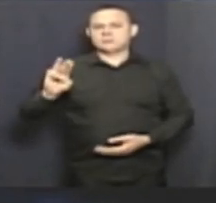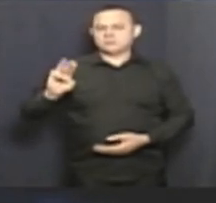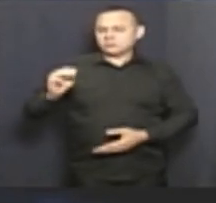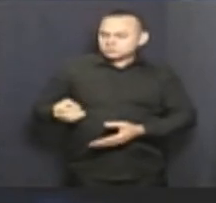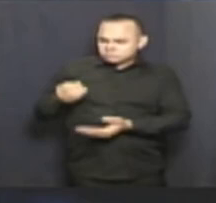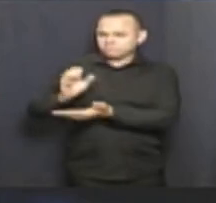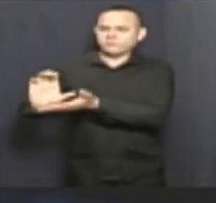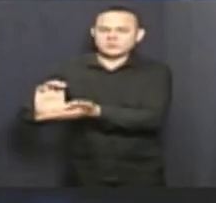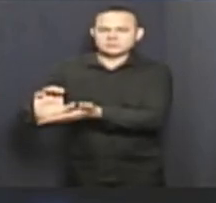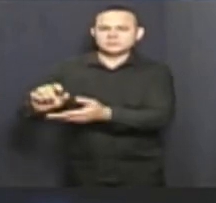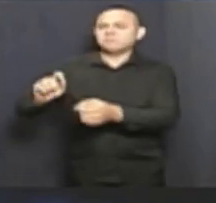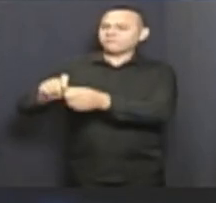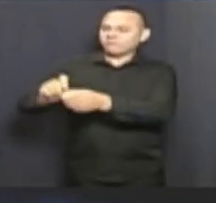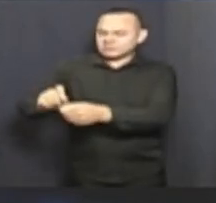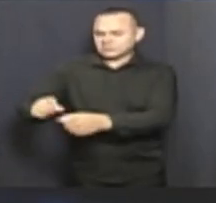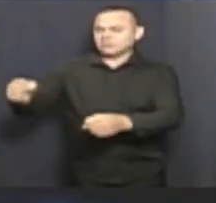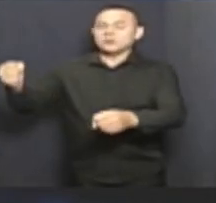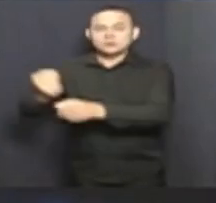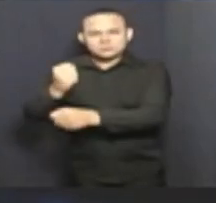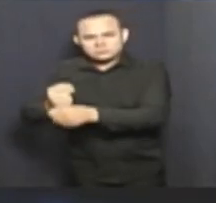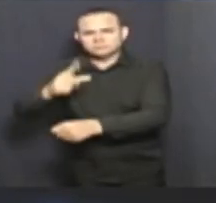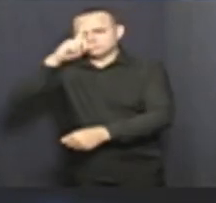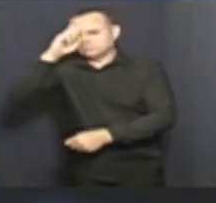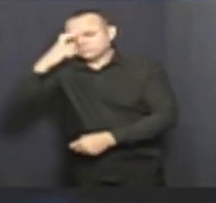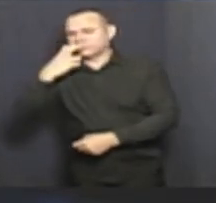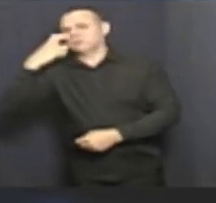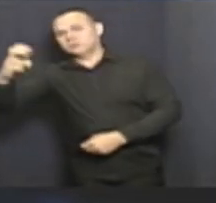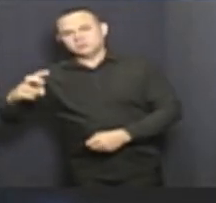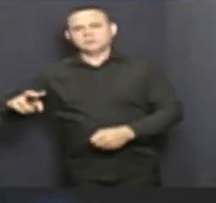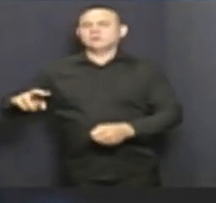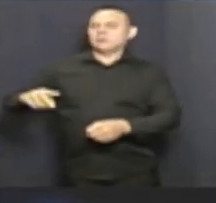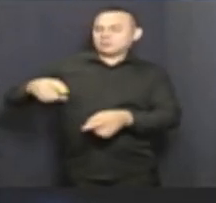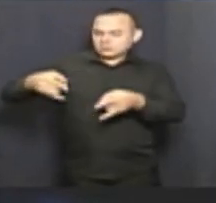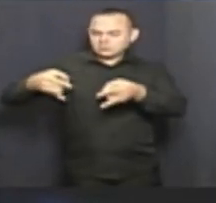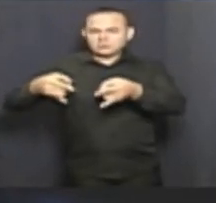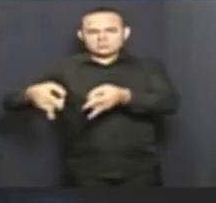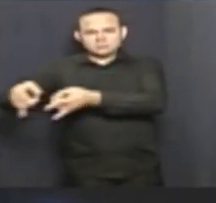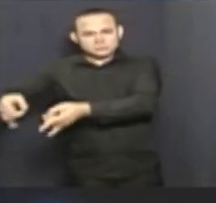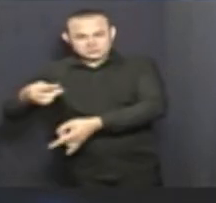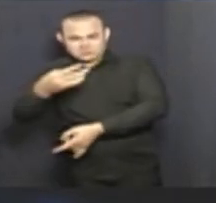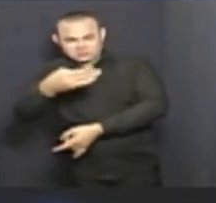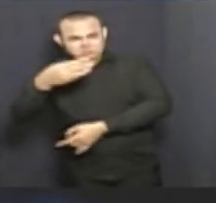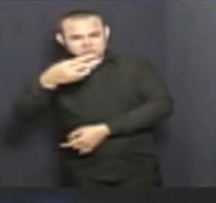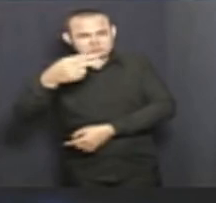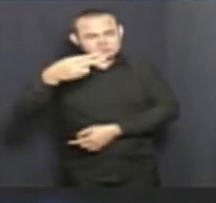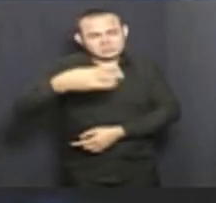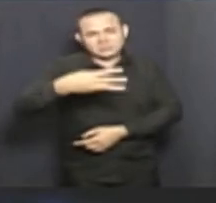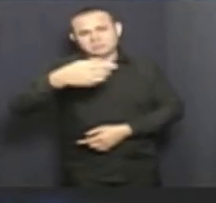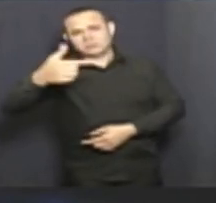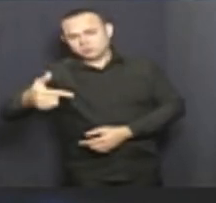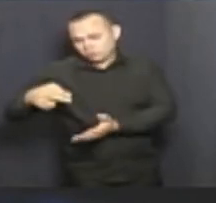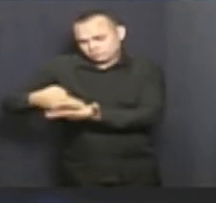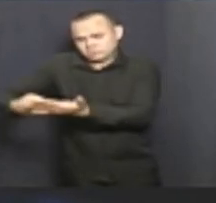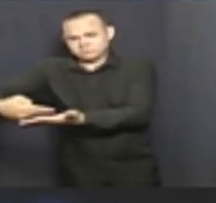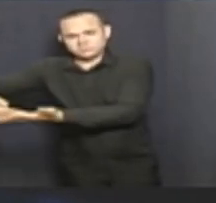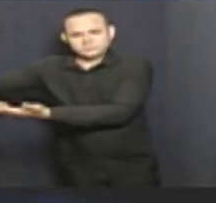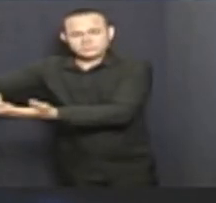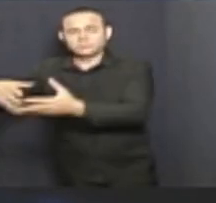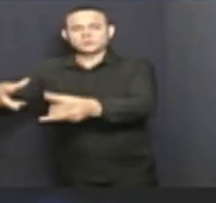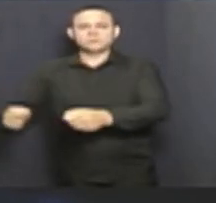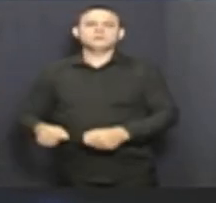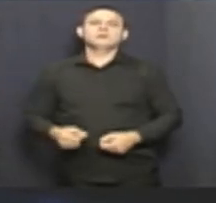pronto-socorro maternidade pediatria 32 novos layouts lá na maternidade ou entregar o hospital de três